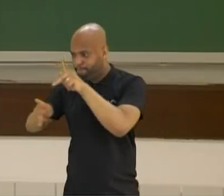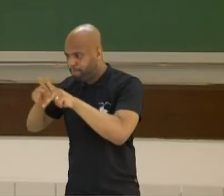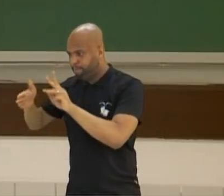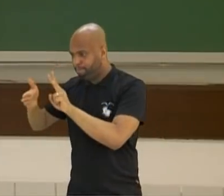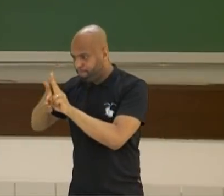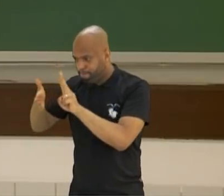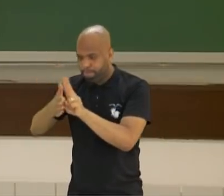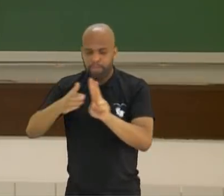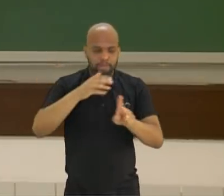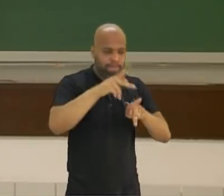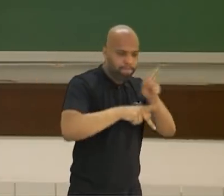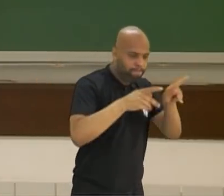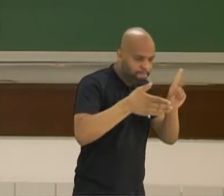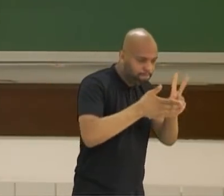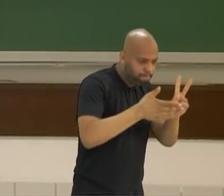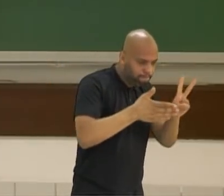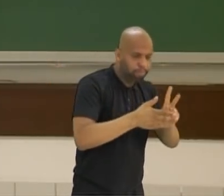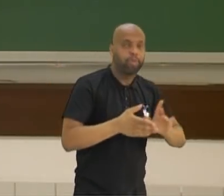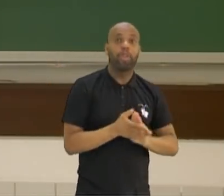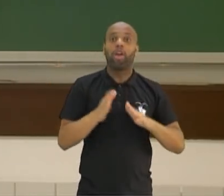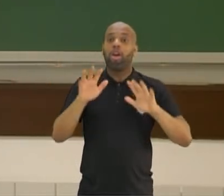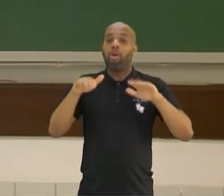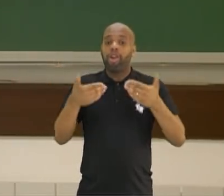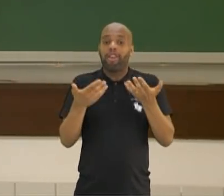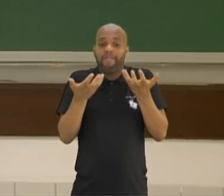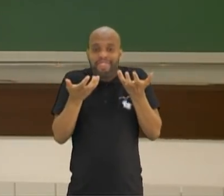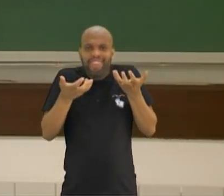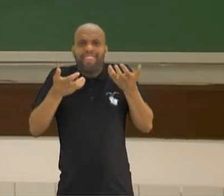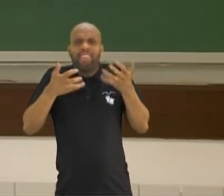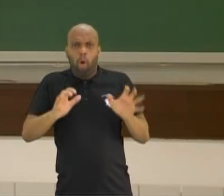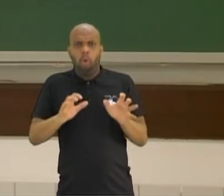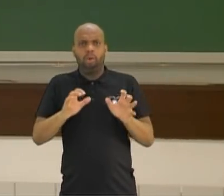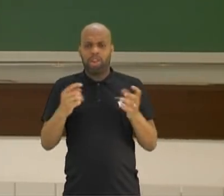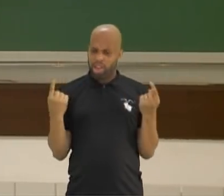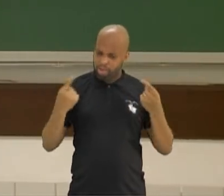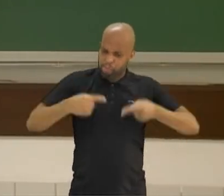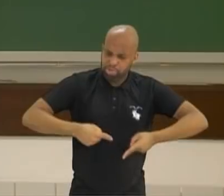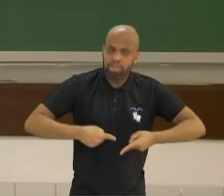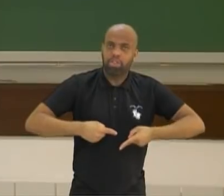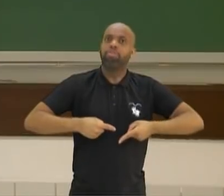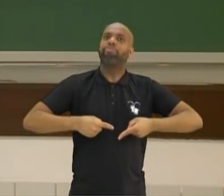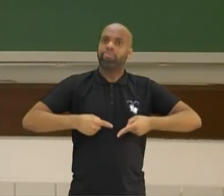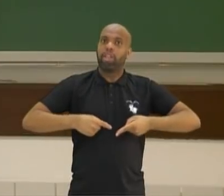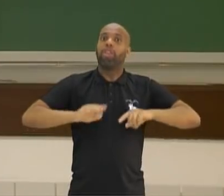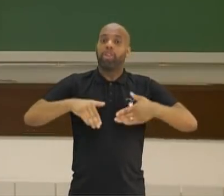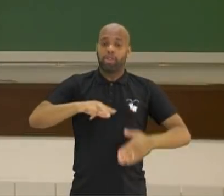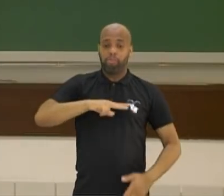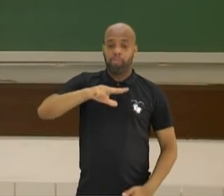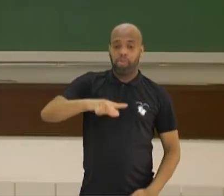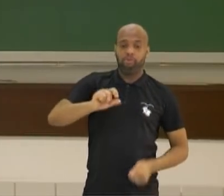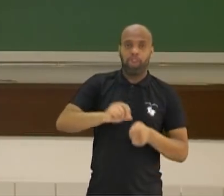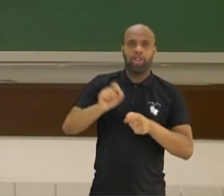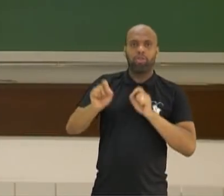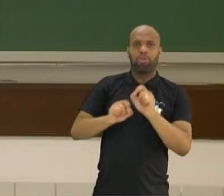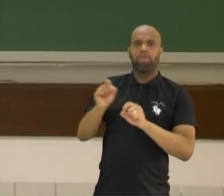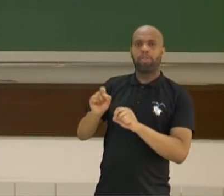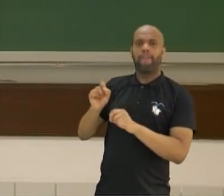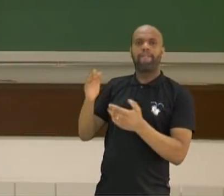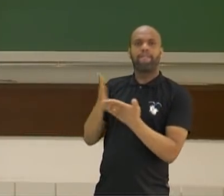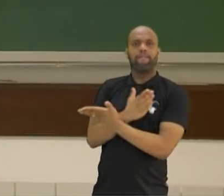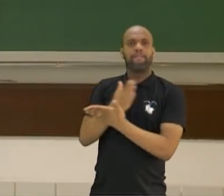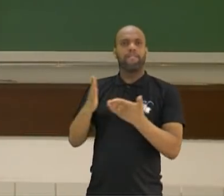tentar impedir a concorrência dos franceses, os portugueses vão mandar expedições de policiamento, isso